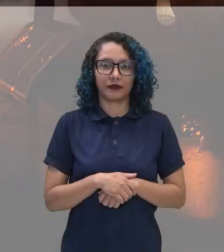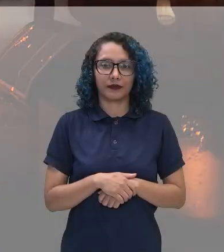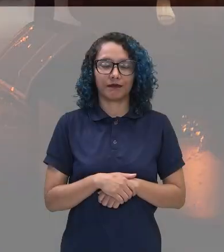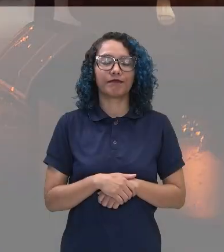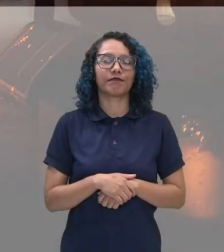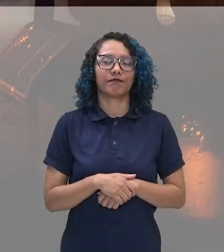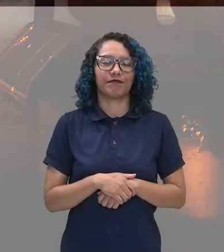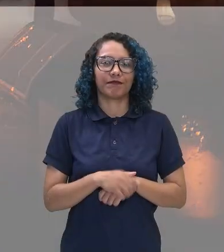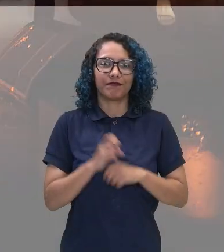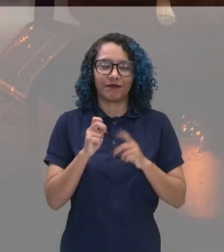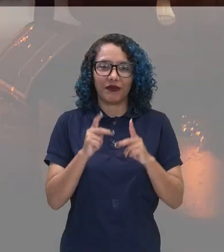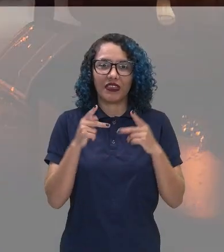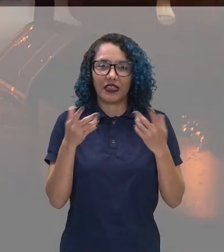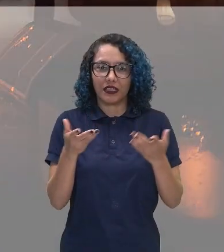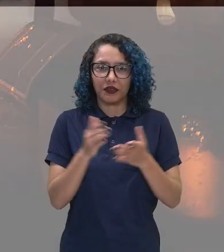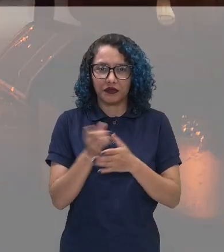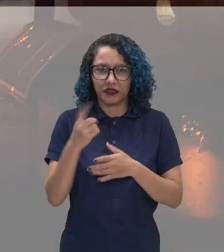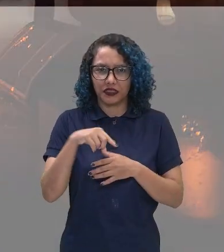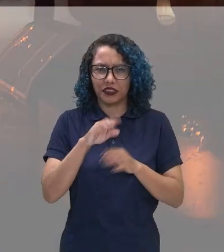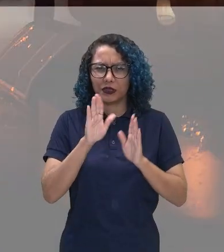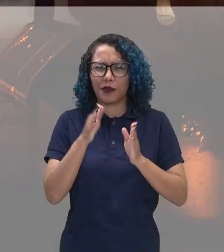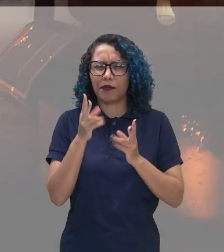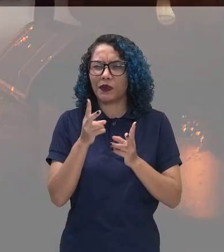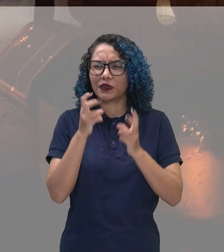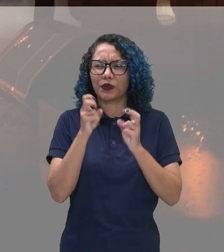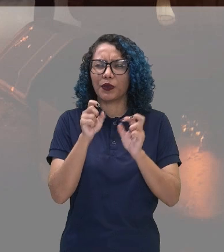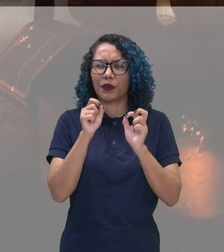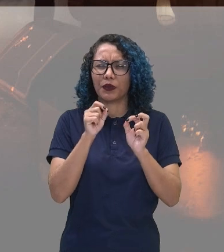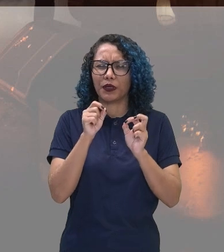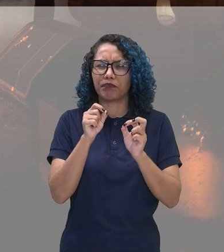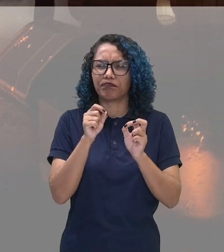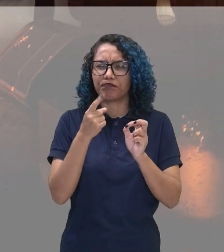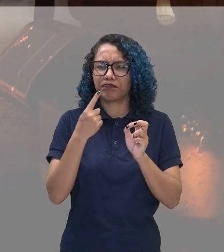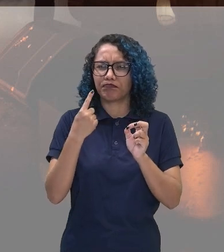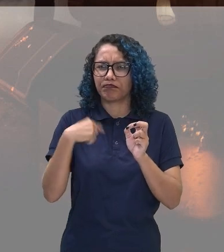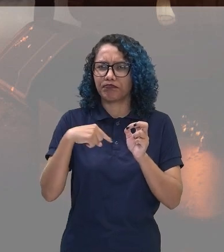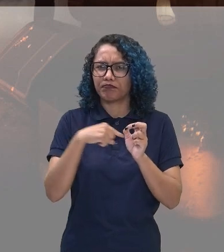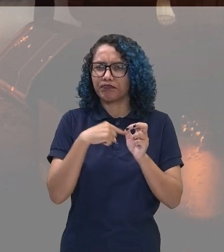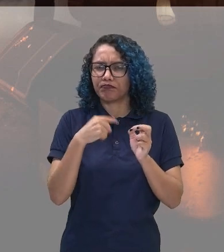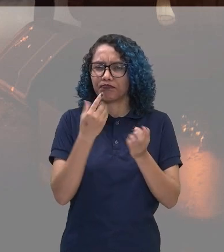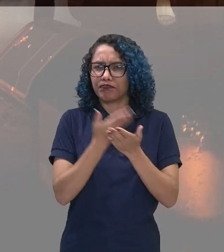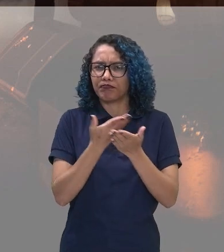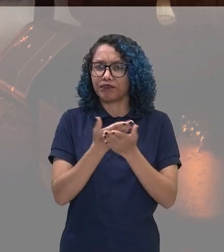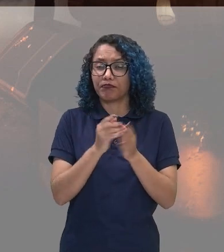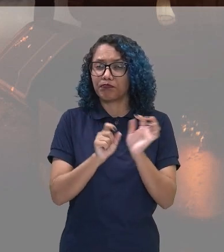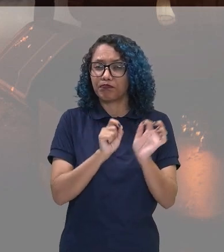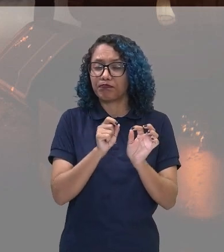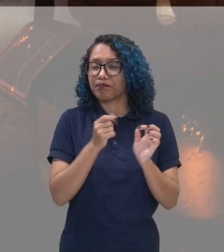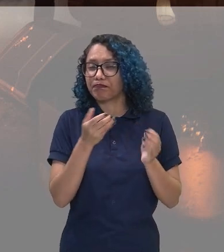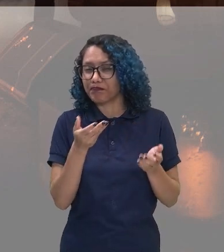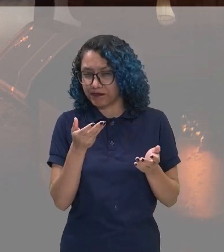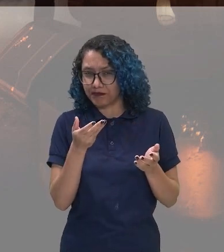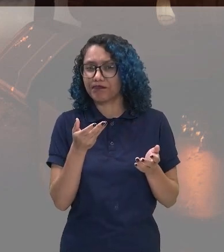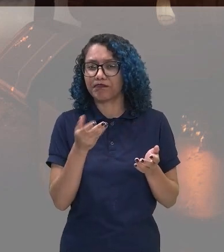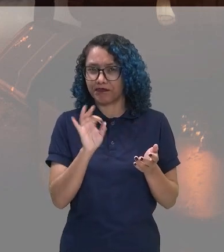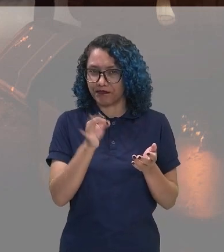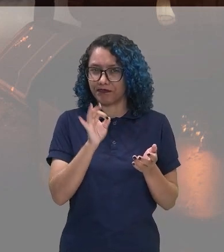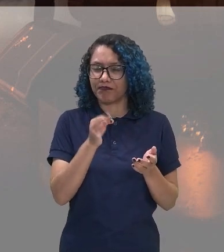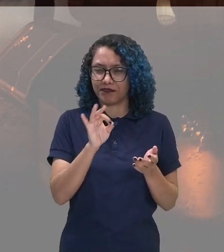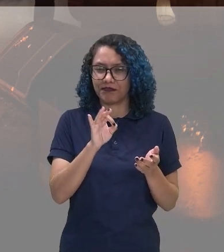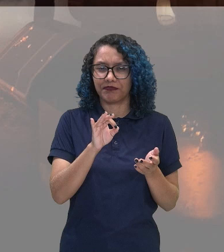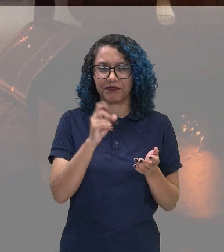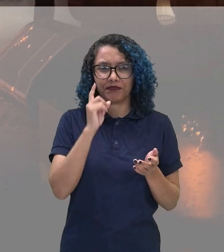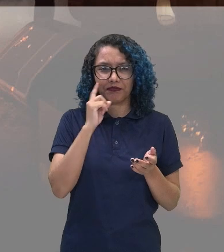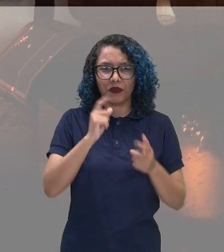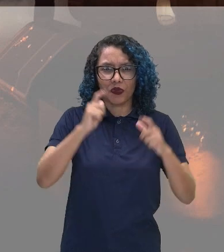Muito bem, então já deu para perceber o que nós vamos estar falando durante a nossa aula. Justamente eu estou aqui no palco,